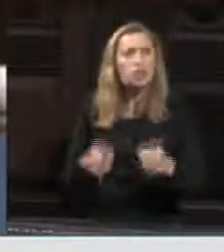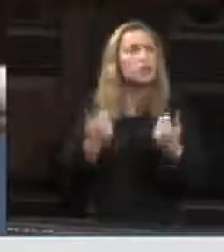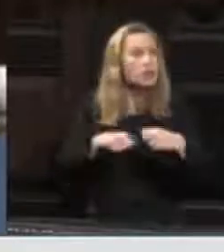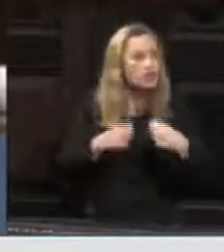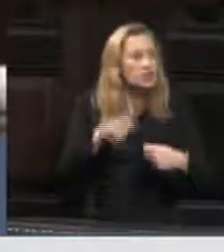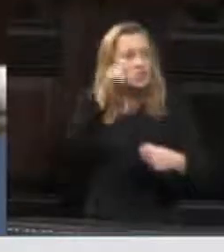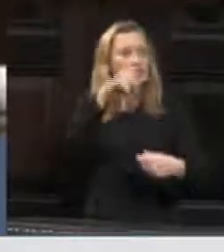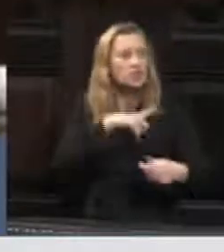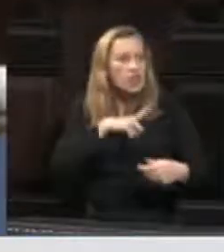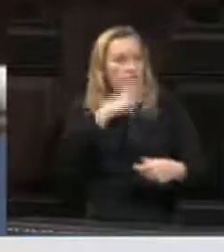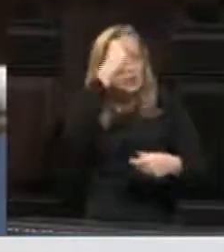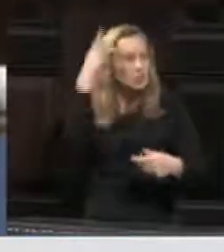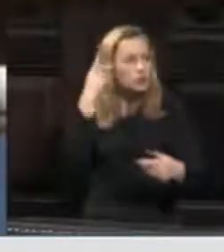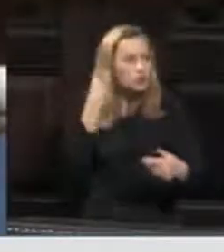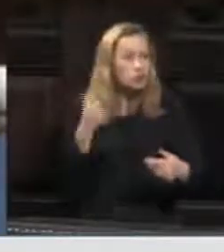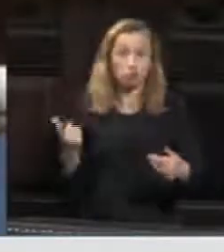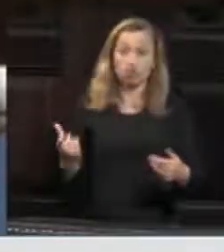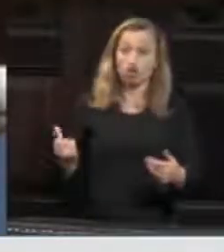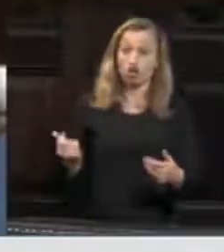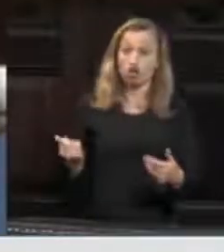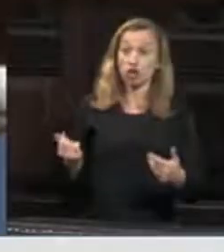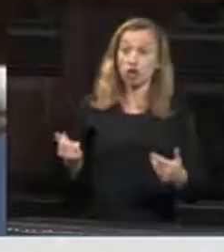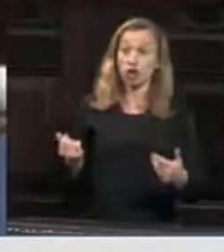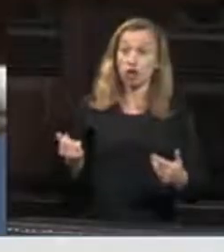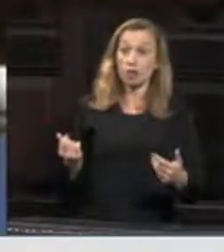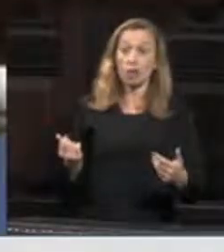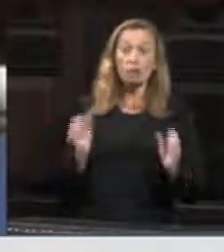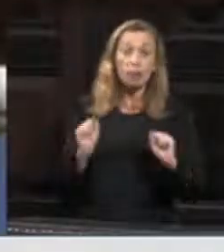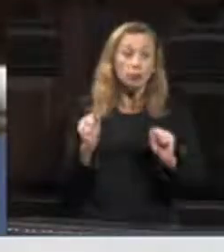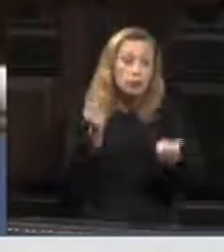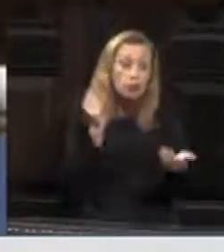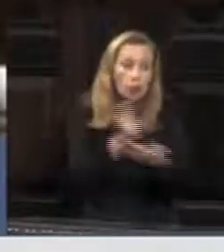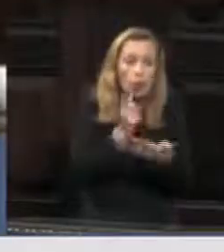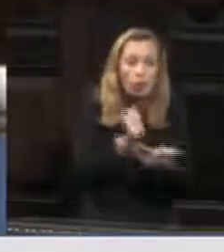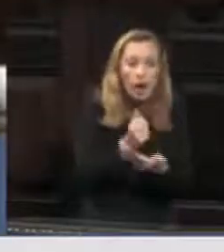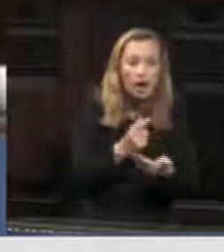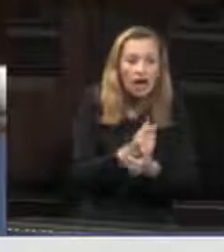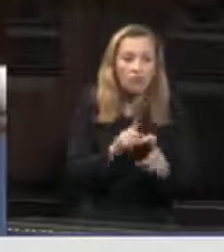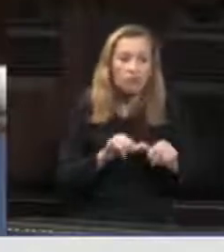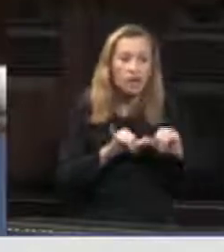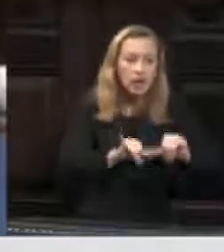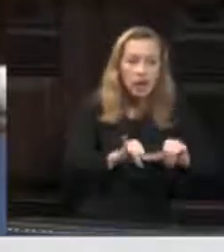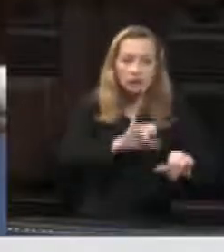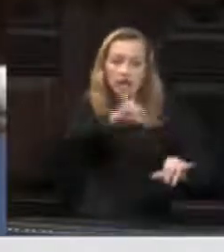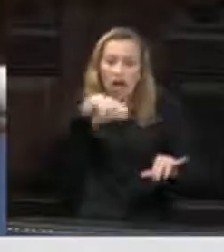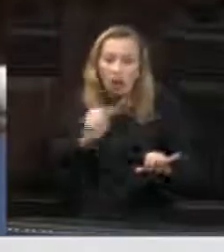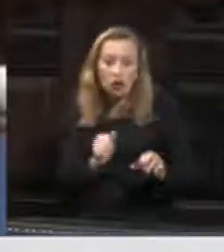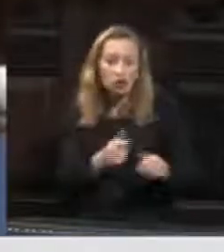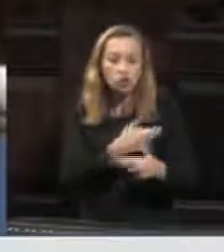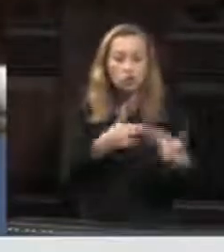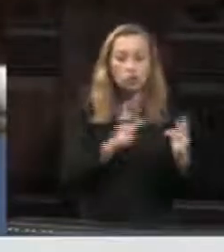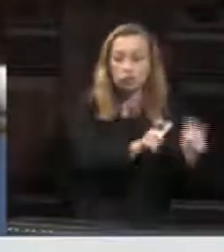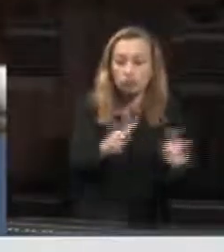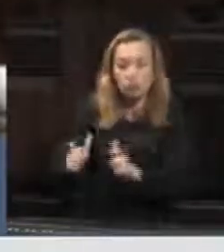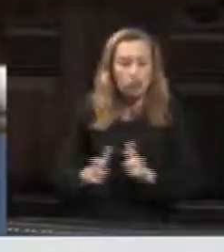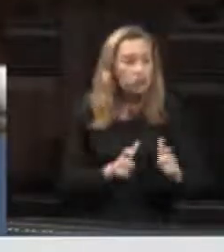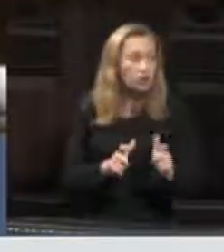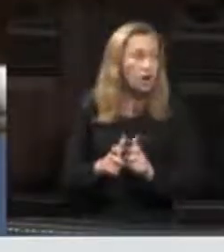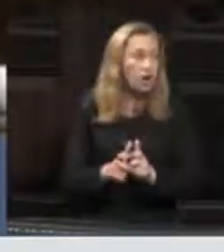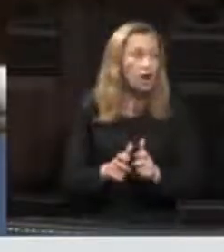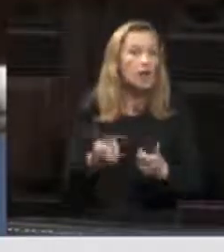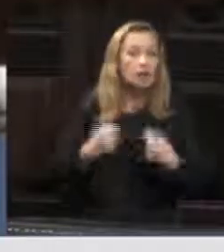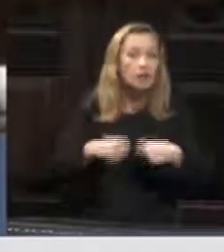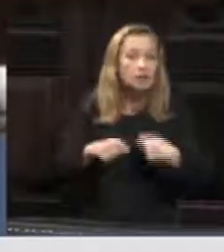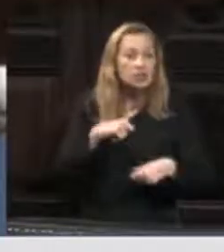os alimentos e equipamentos para casa não você não move uma economia arrochando